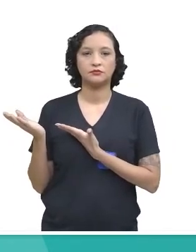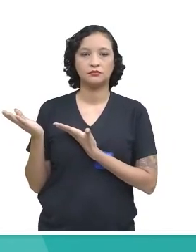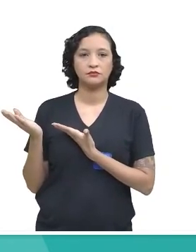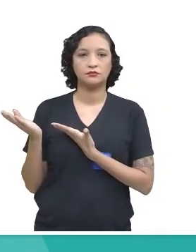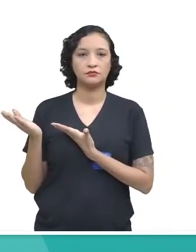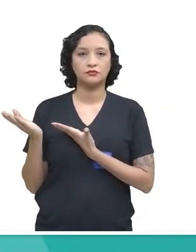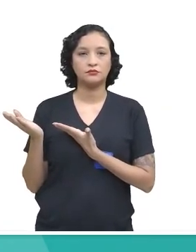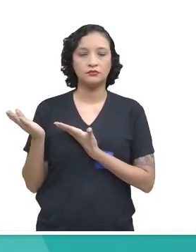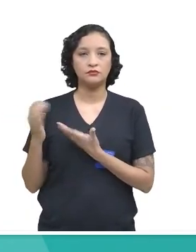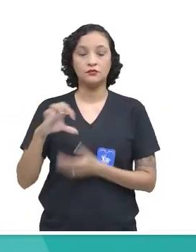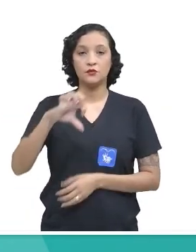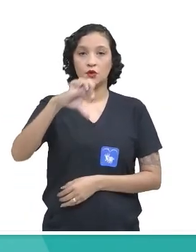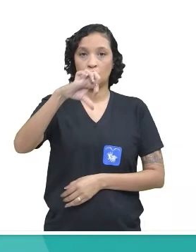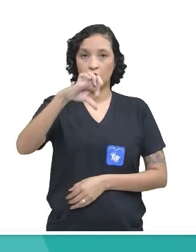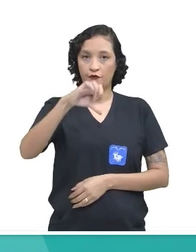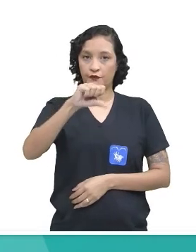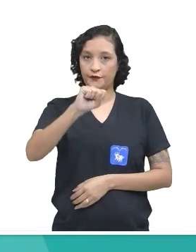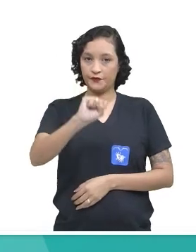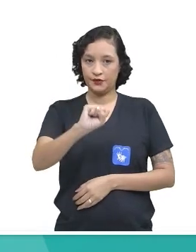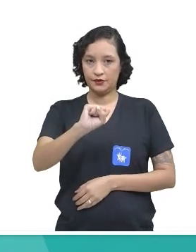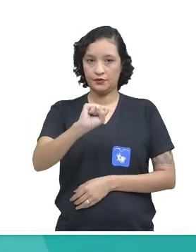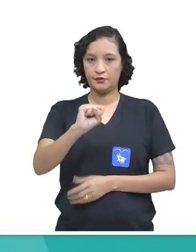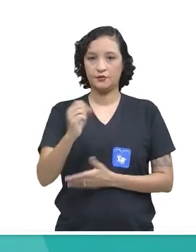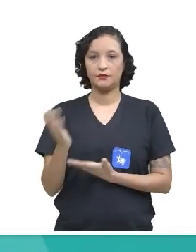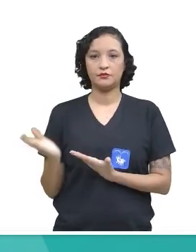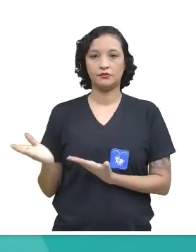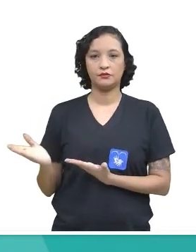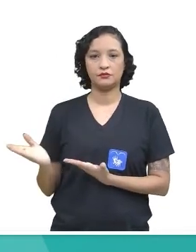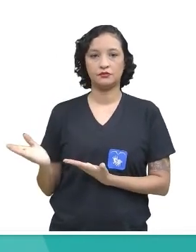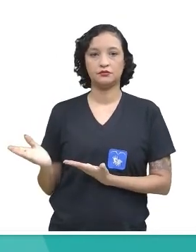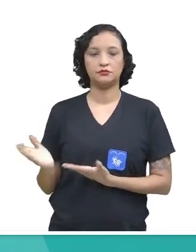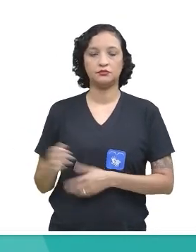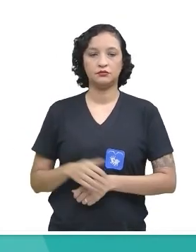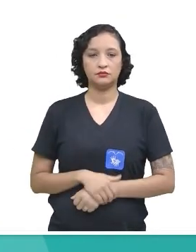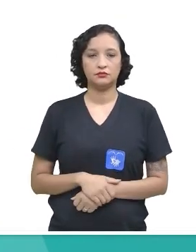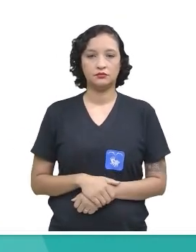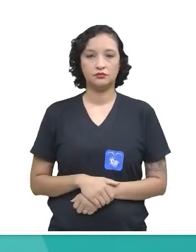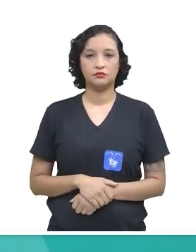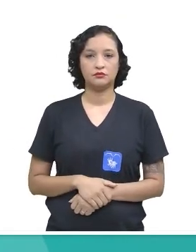de 98. Então, vamos colocar aqui 98.